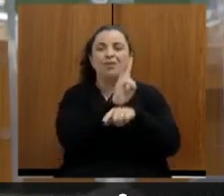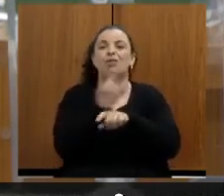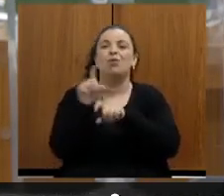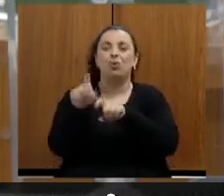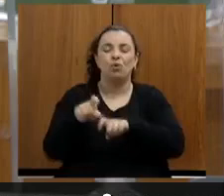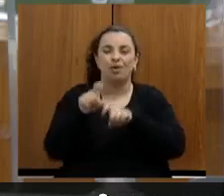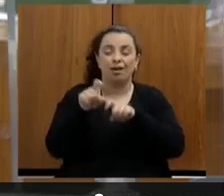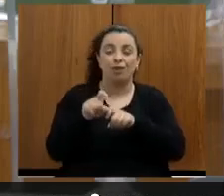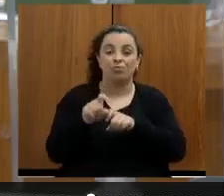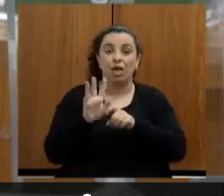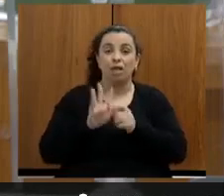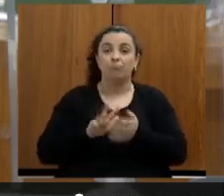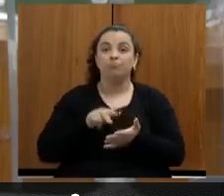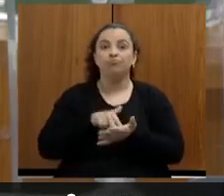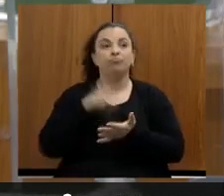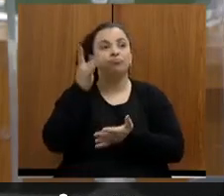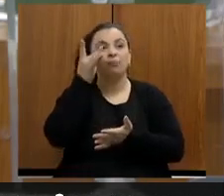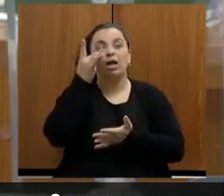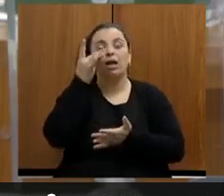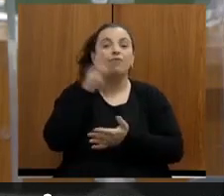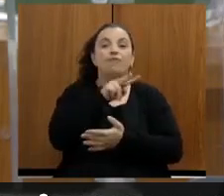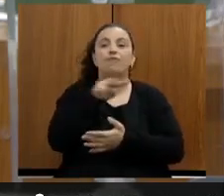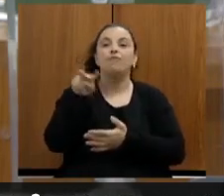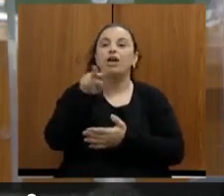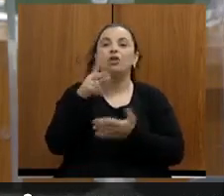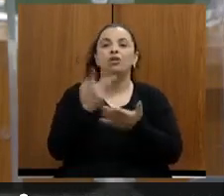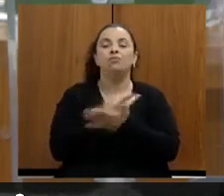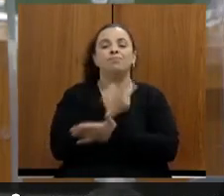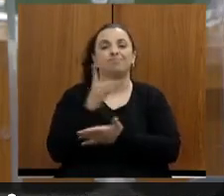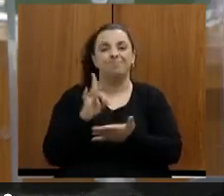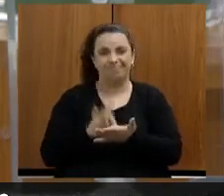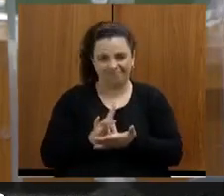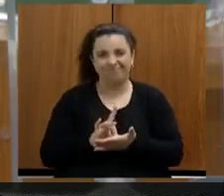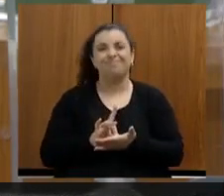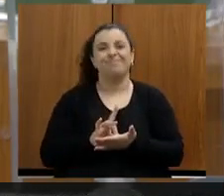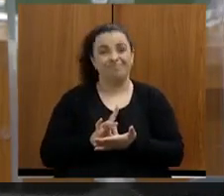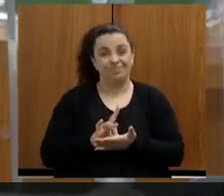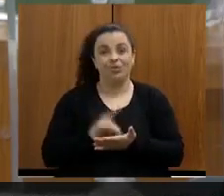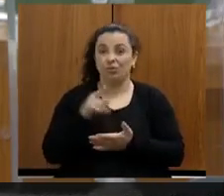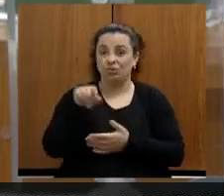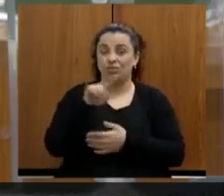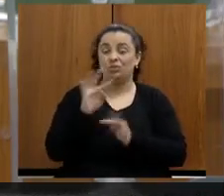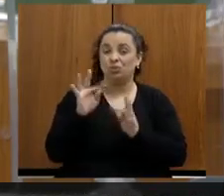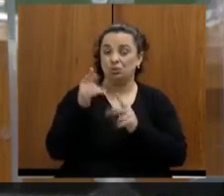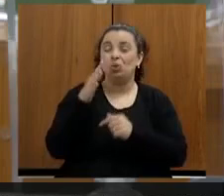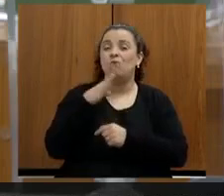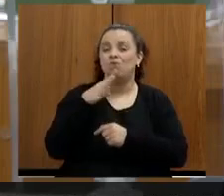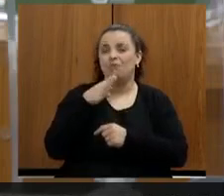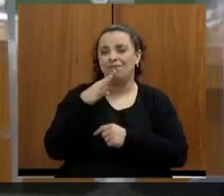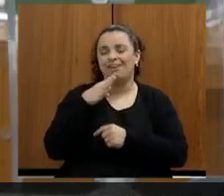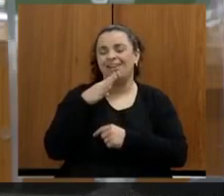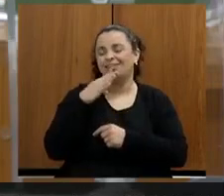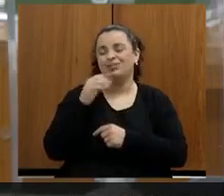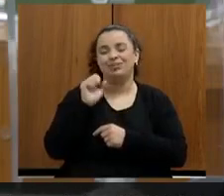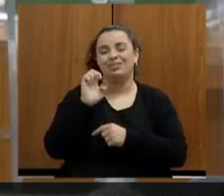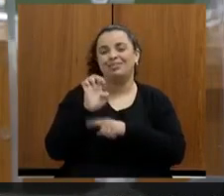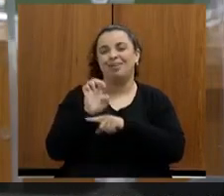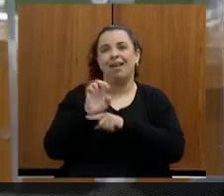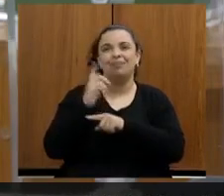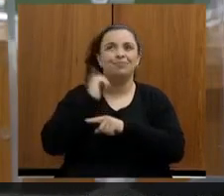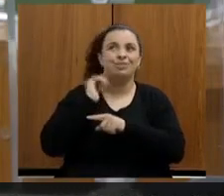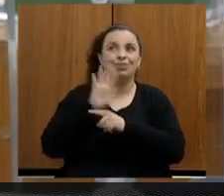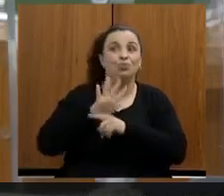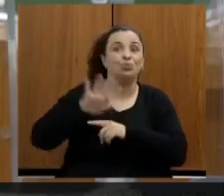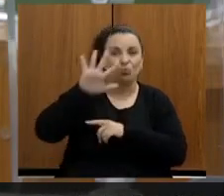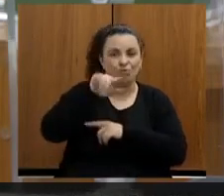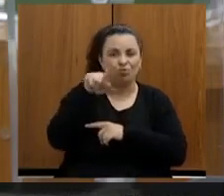realidade que é claro né Vocês militares todos conhecem muitos de perto a realidade de todo o estado mas ele fez